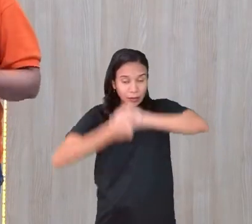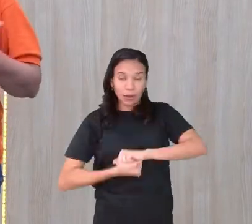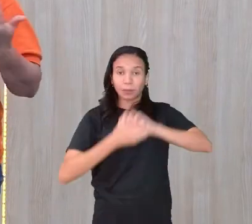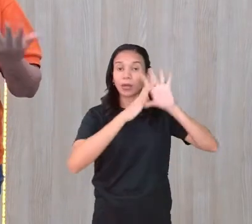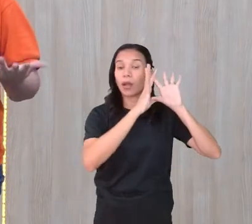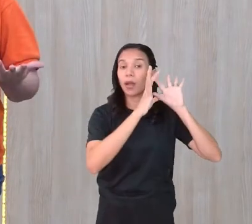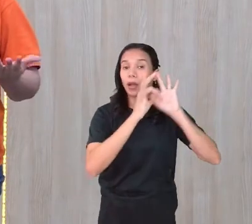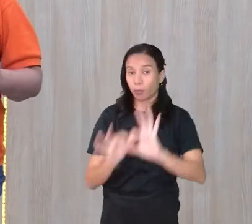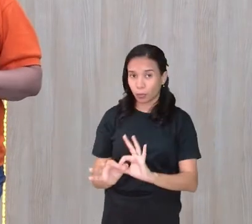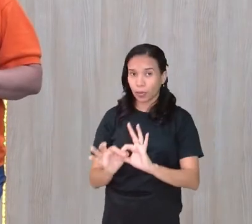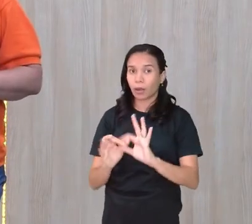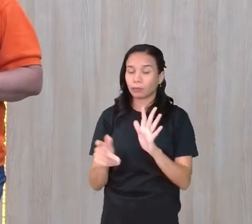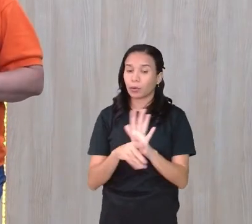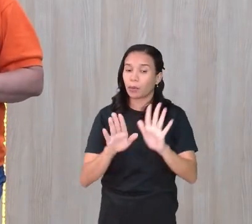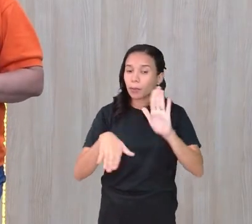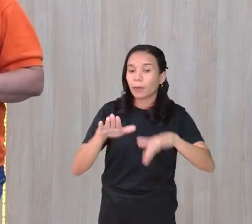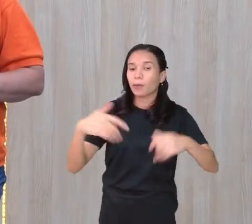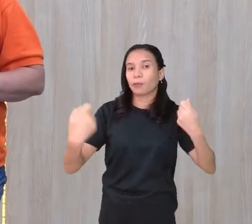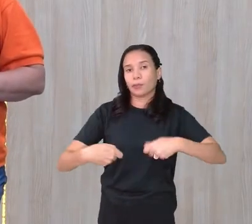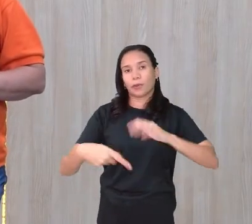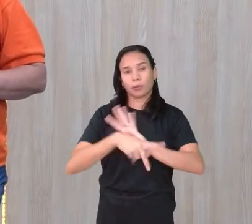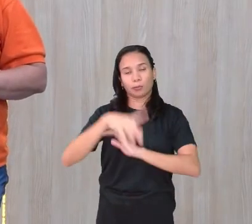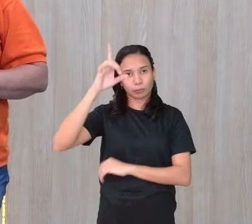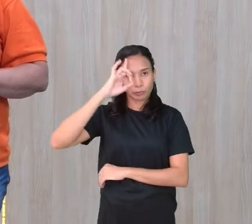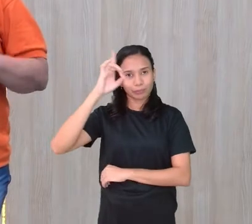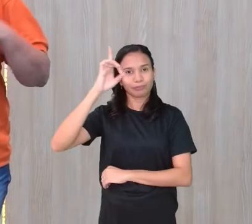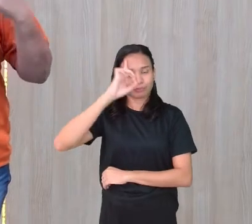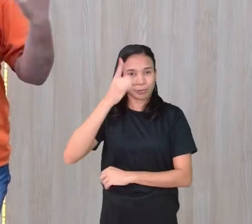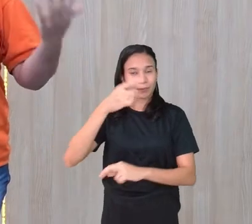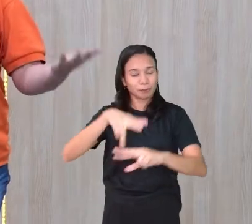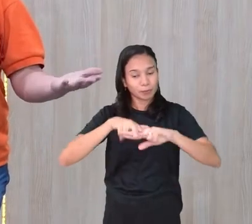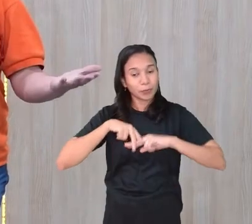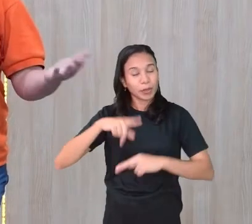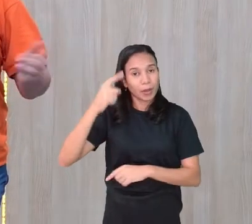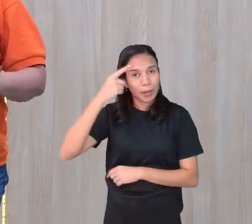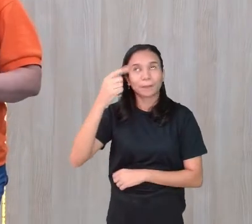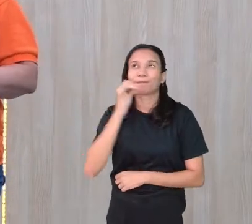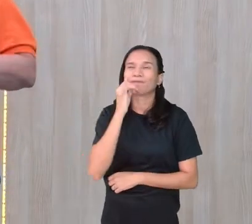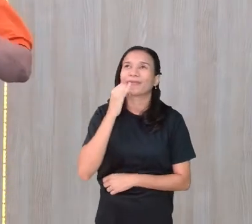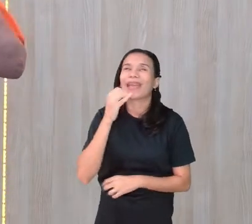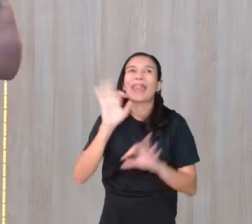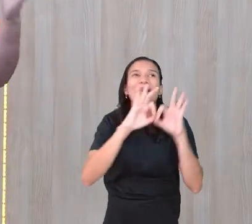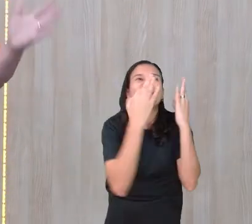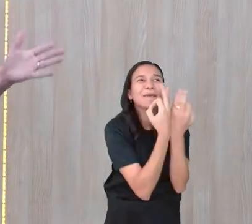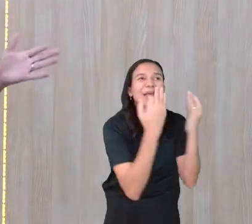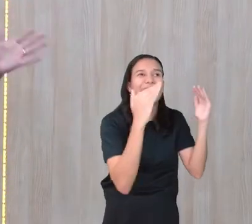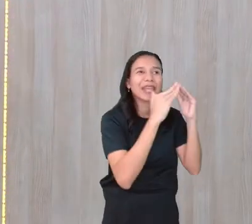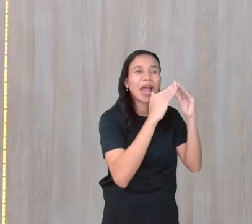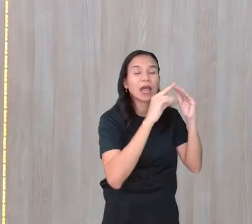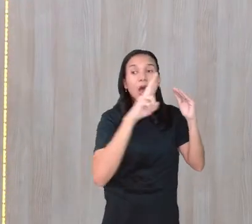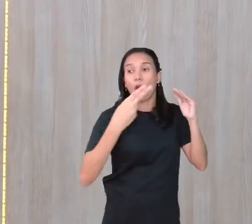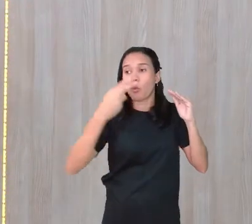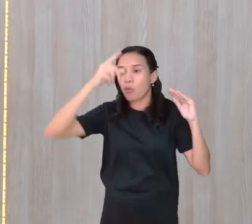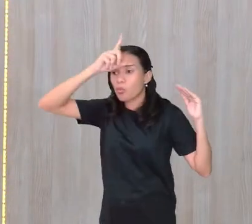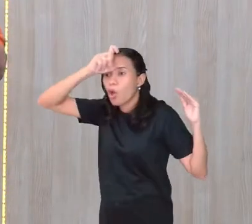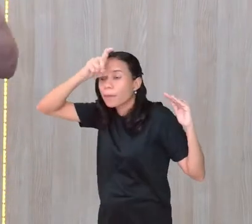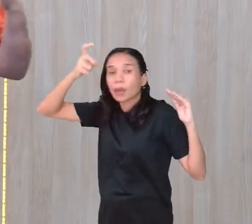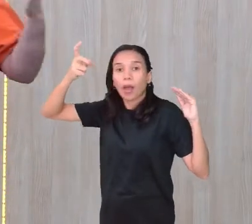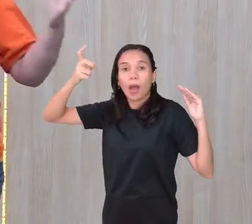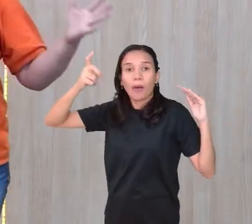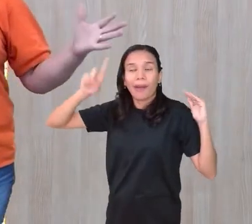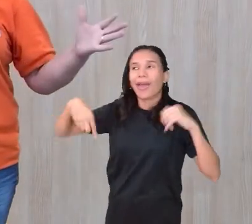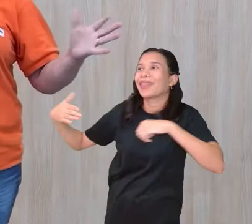cada necessidade no nosso dia a dia. Então, é dentro da família, é no posto de saúde, é